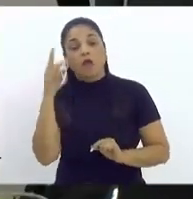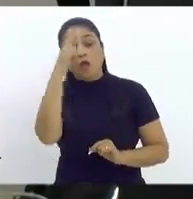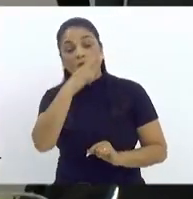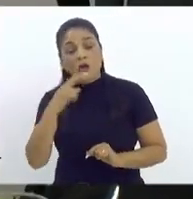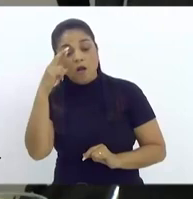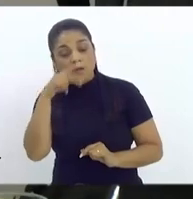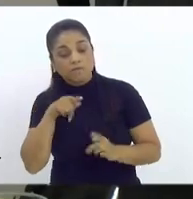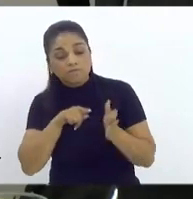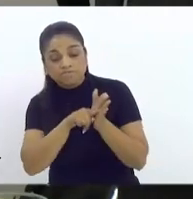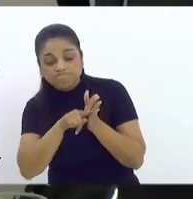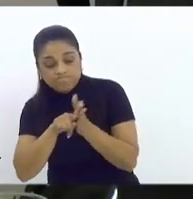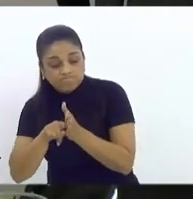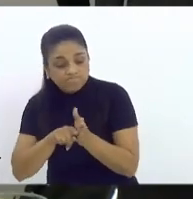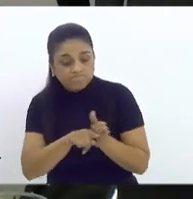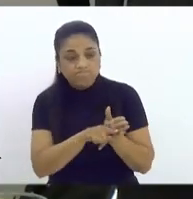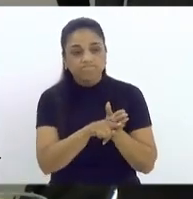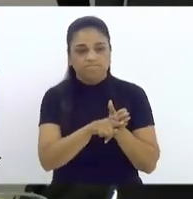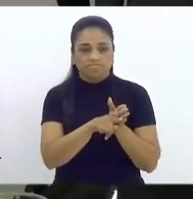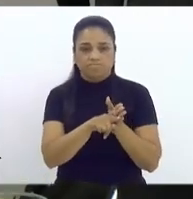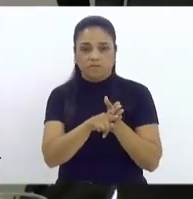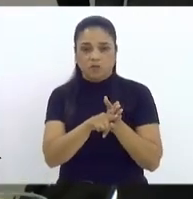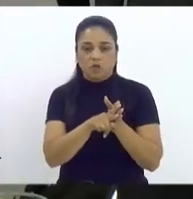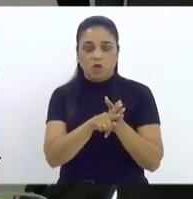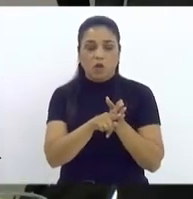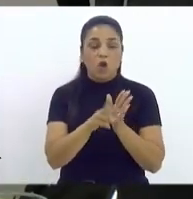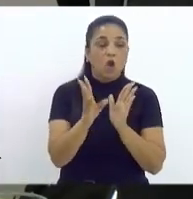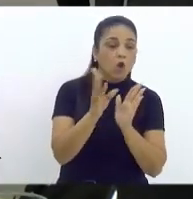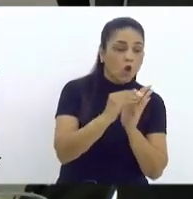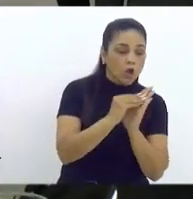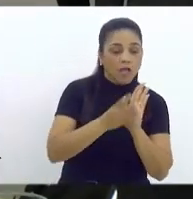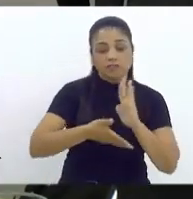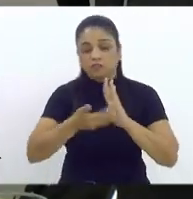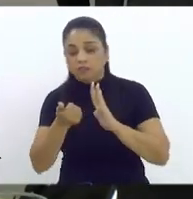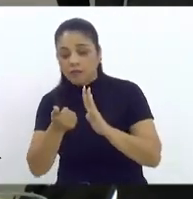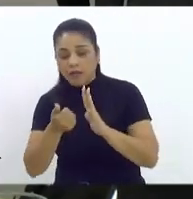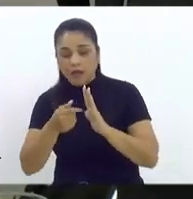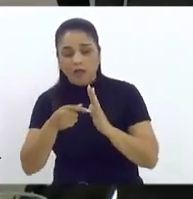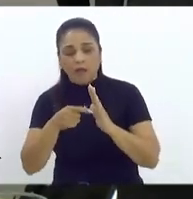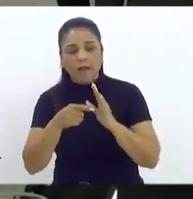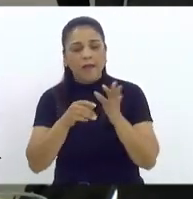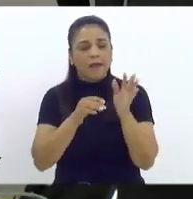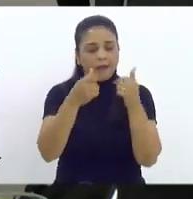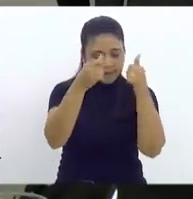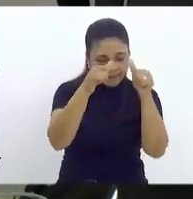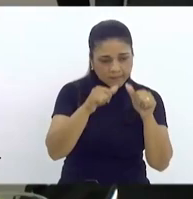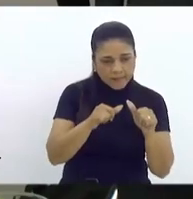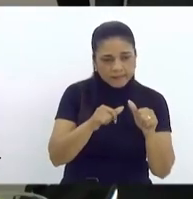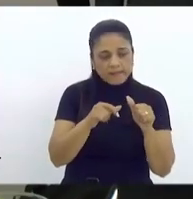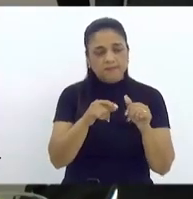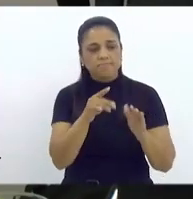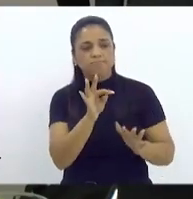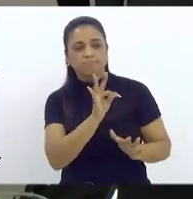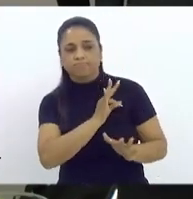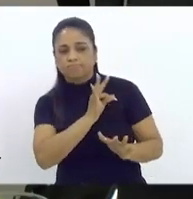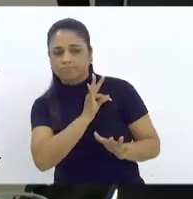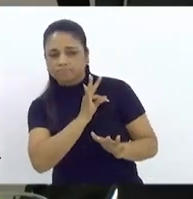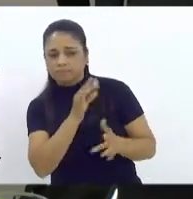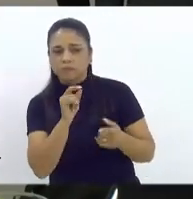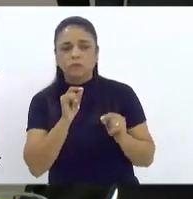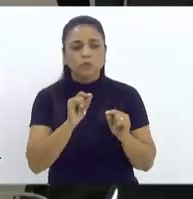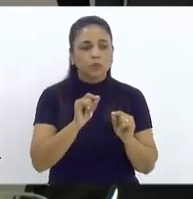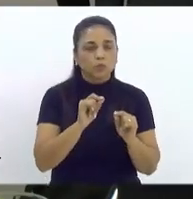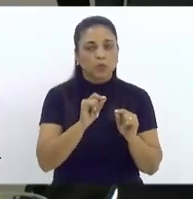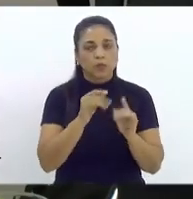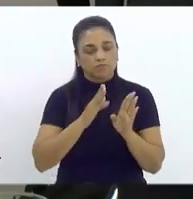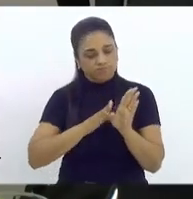não colocar. E ela fiscaliza isso, pergunta por que foi esse, não outro, e analisa as questões técnicas e há um